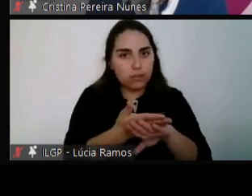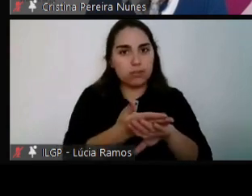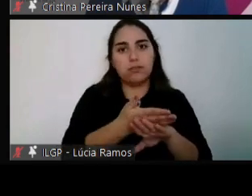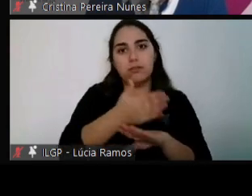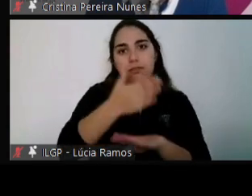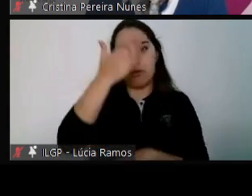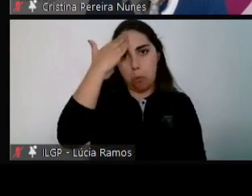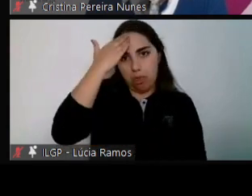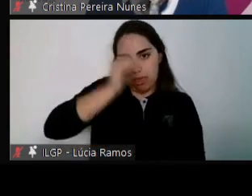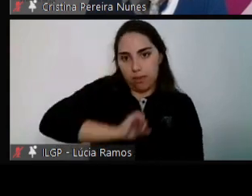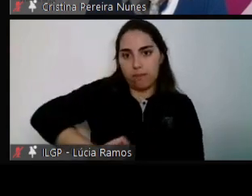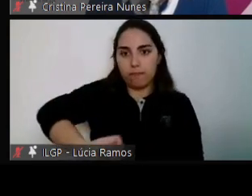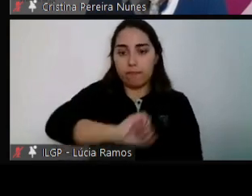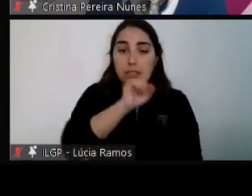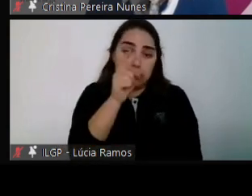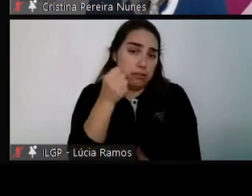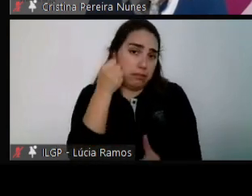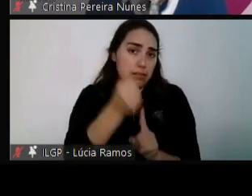aqui está o desafio.